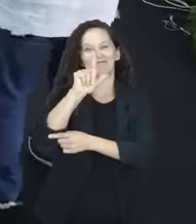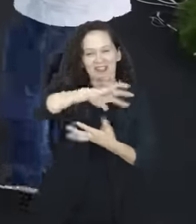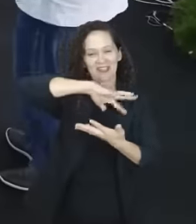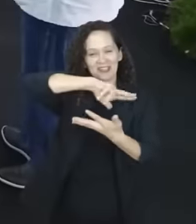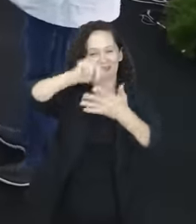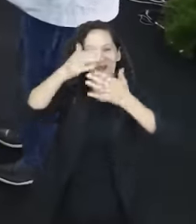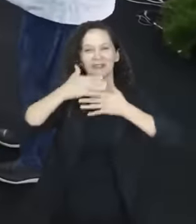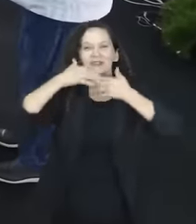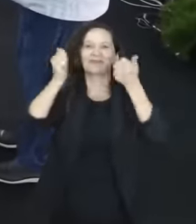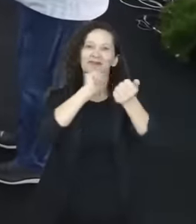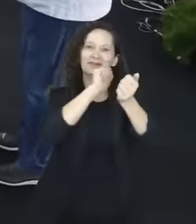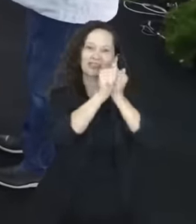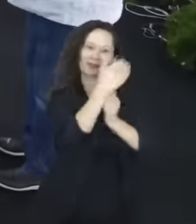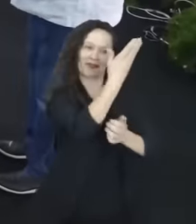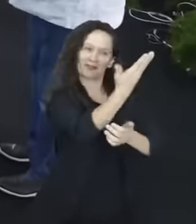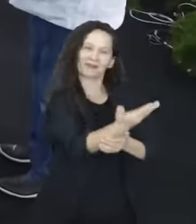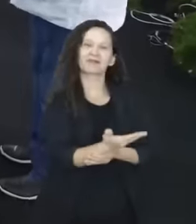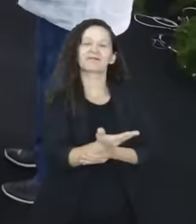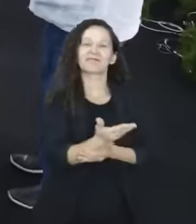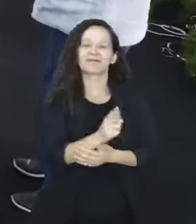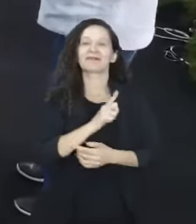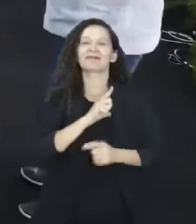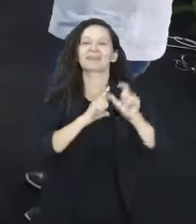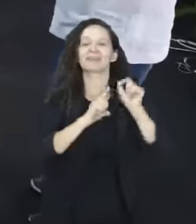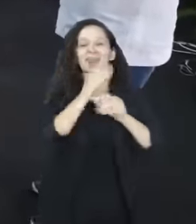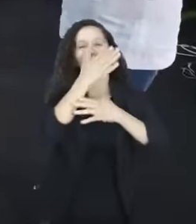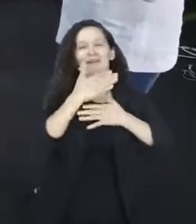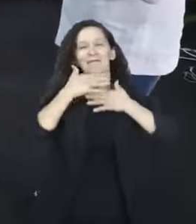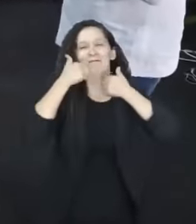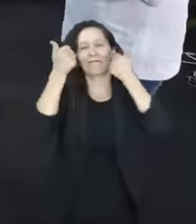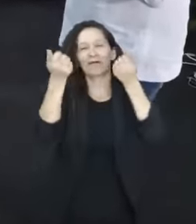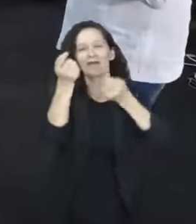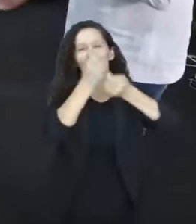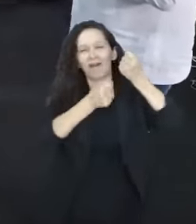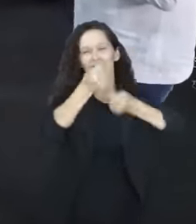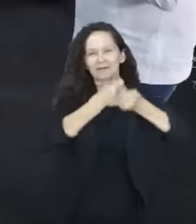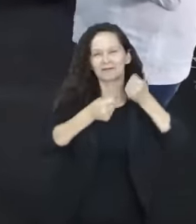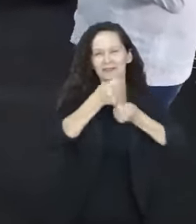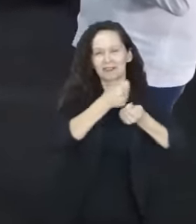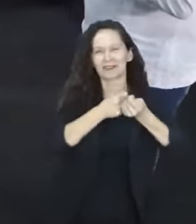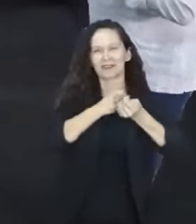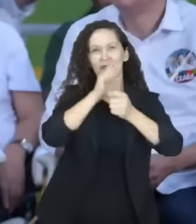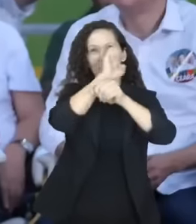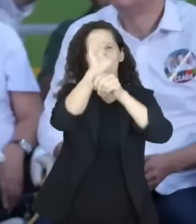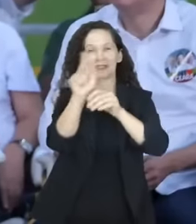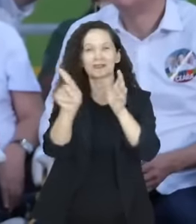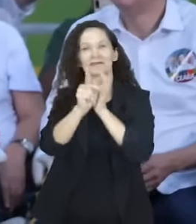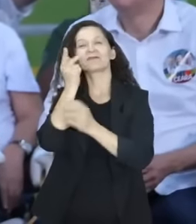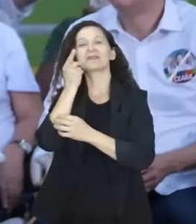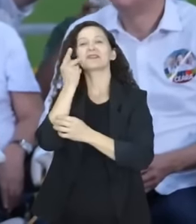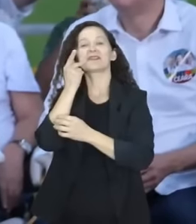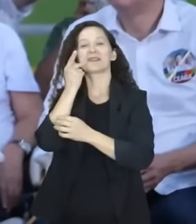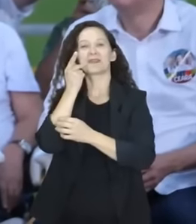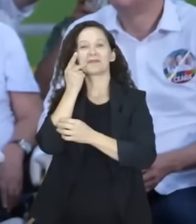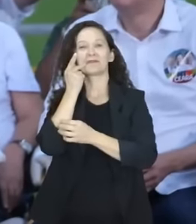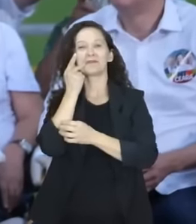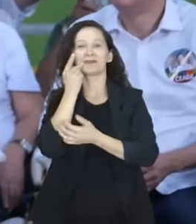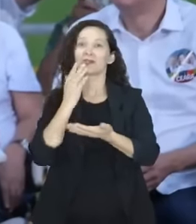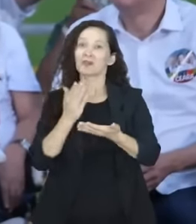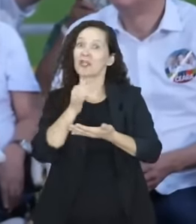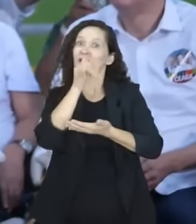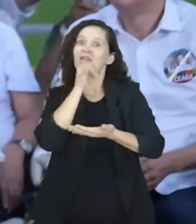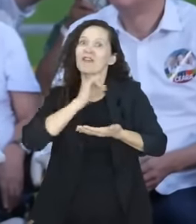Você tem a melhor administração do estado do Ceará como exemplo de coisas que você deve